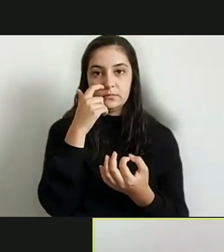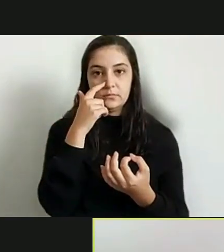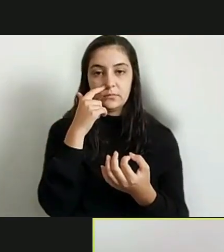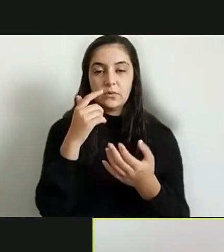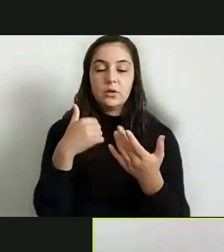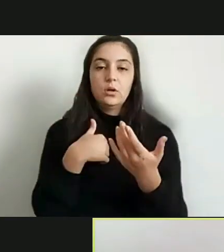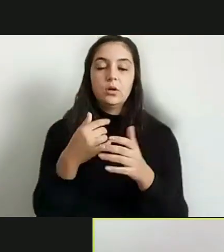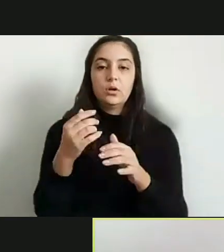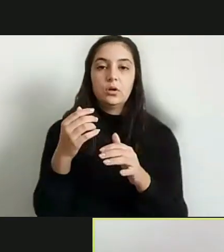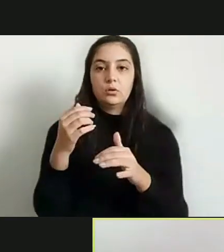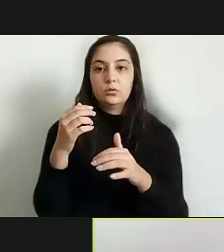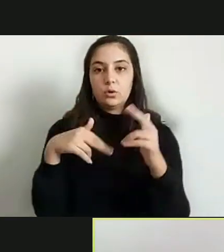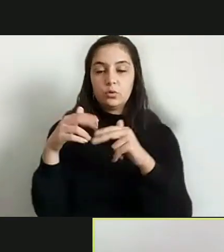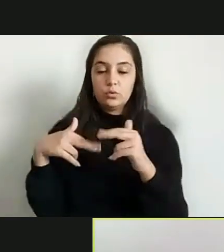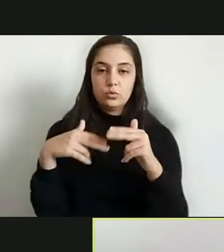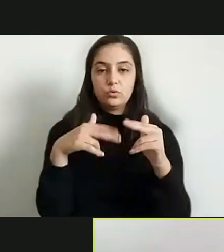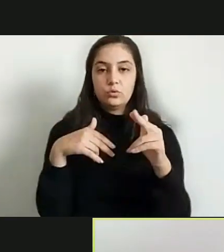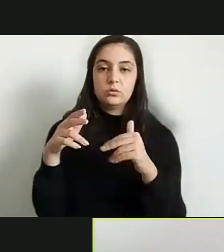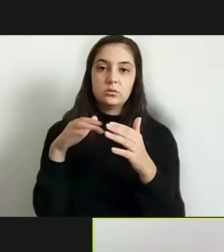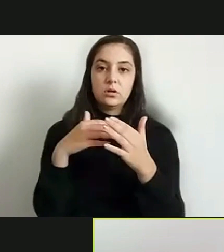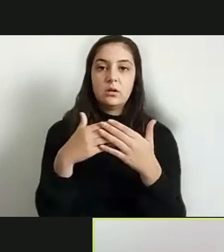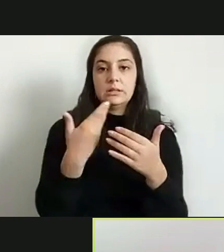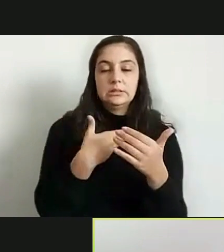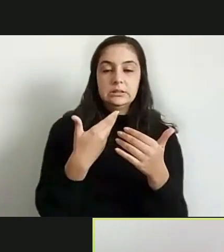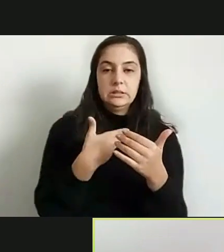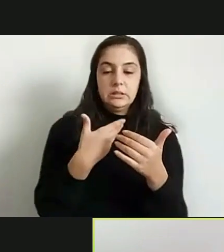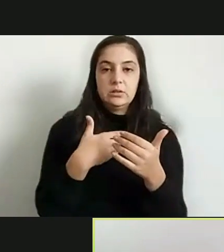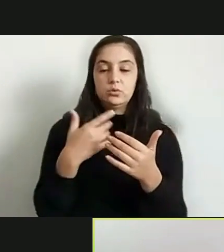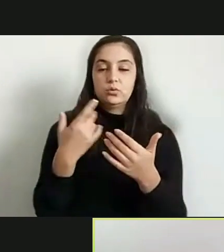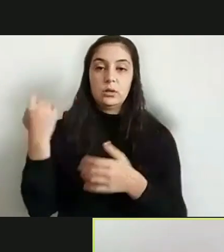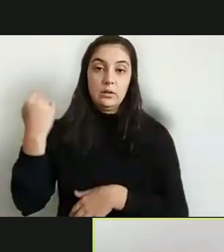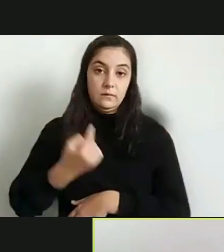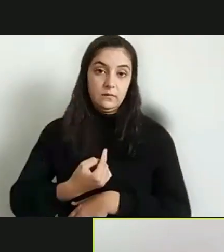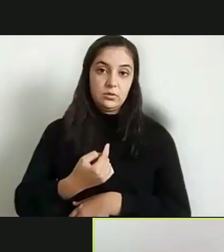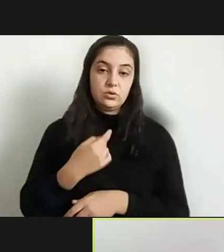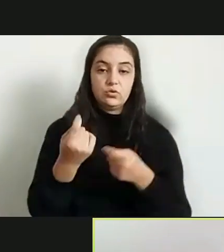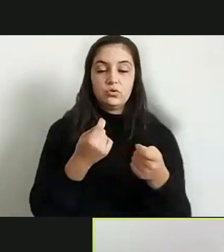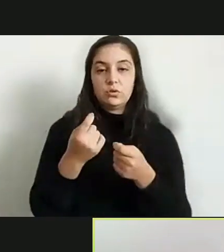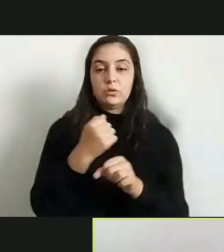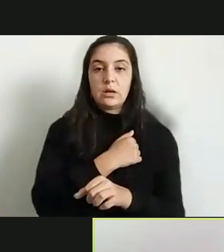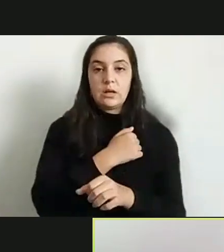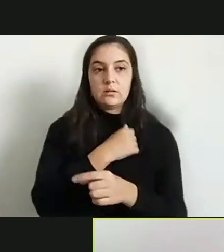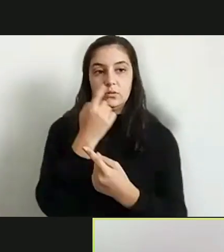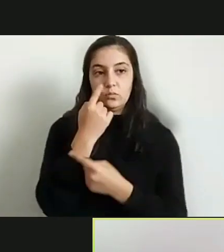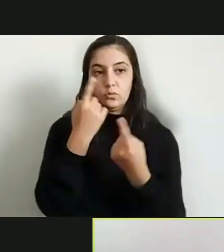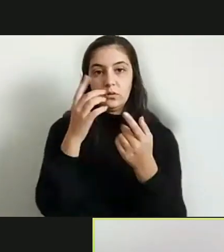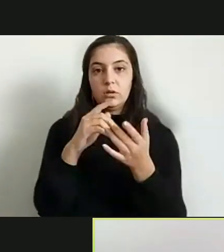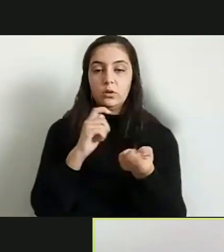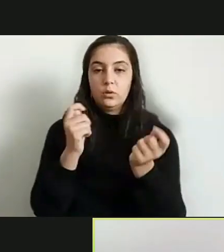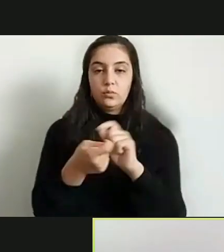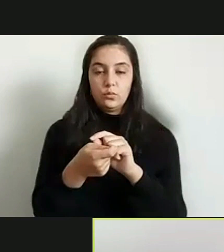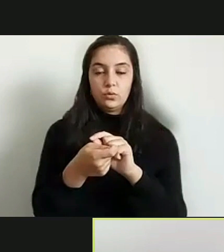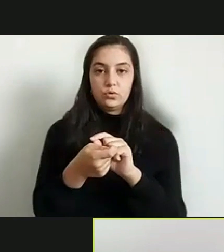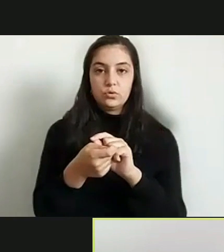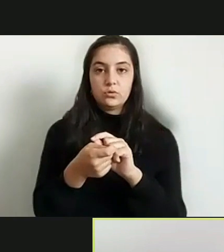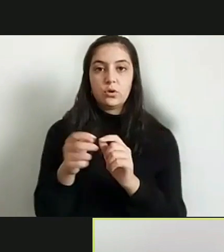autarquia uma carta de direitos e deveres sobre a gestão da habitação pública, e isto será revertido depois num regulamento